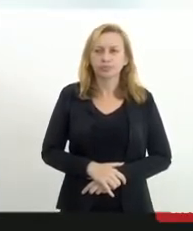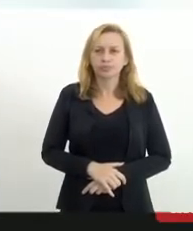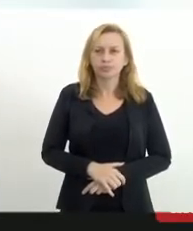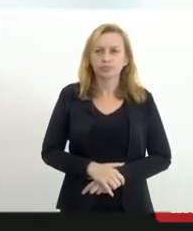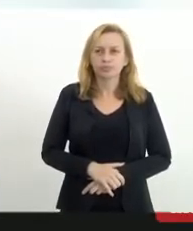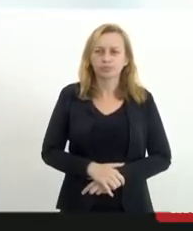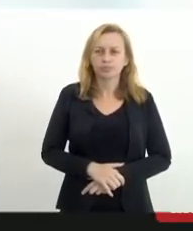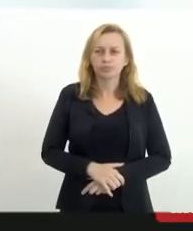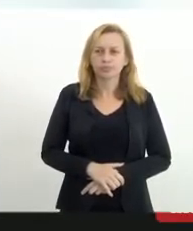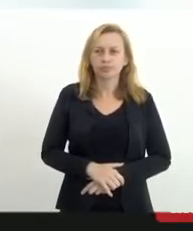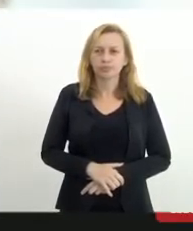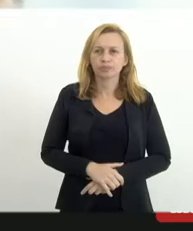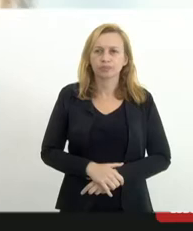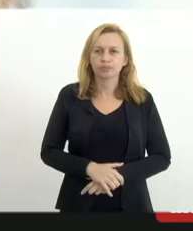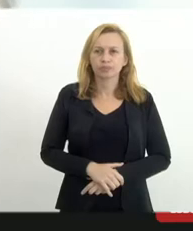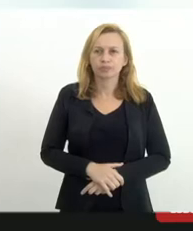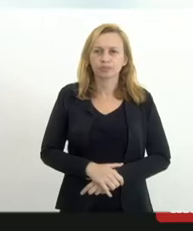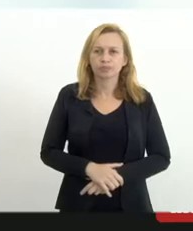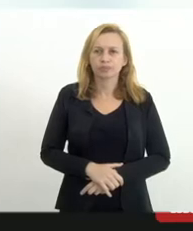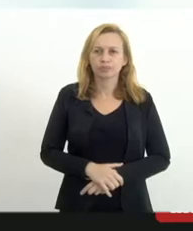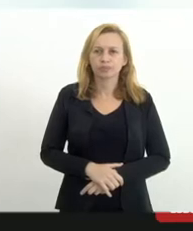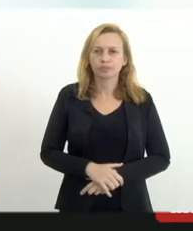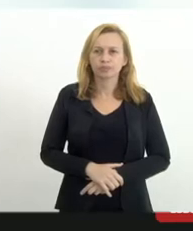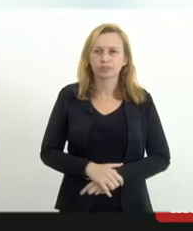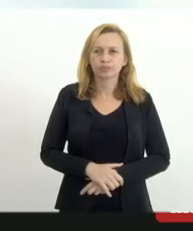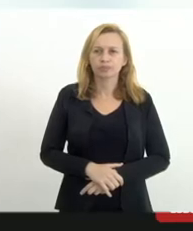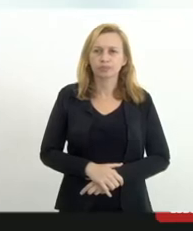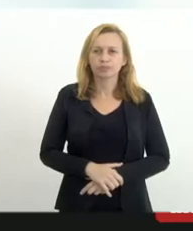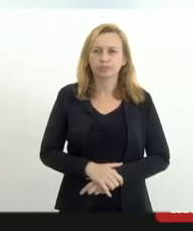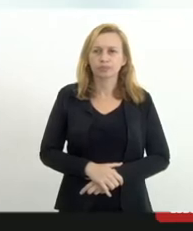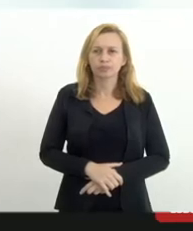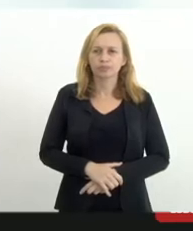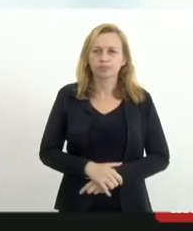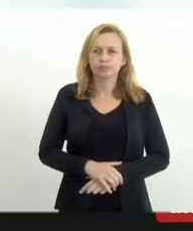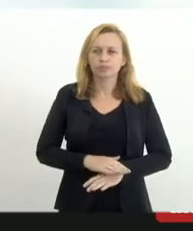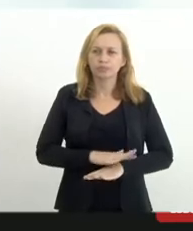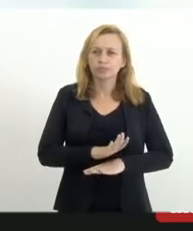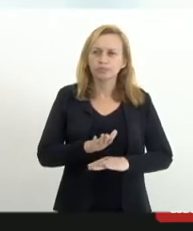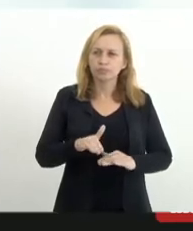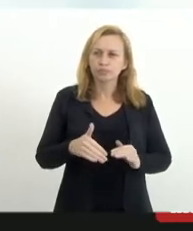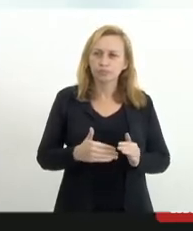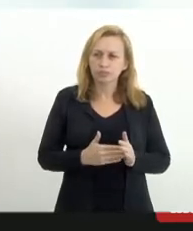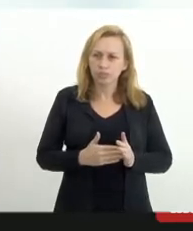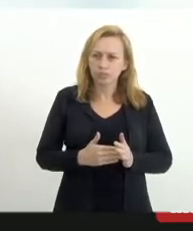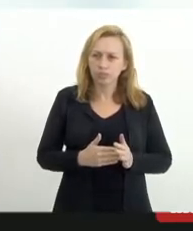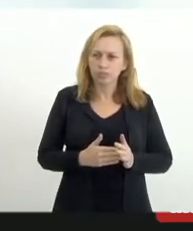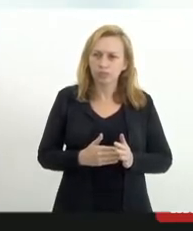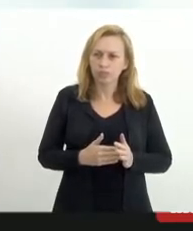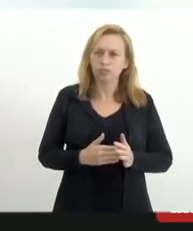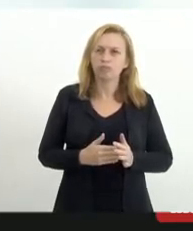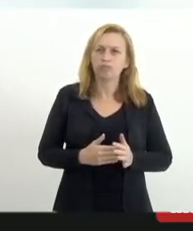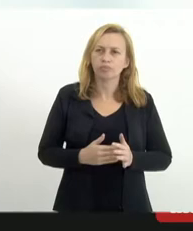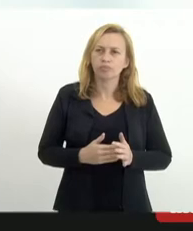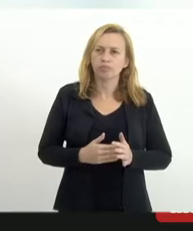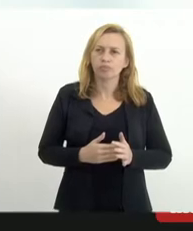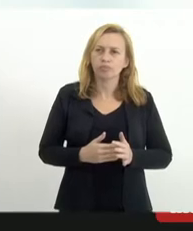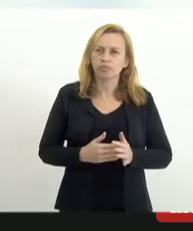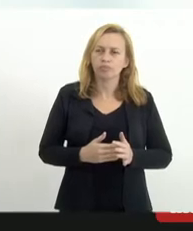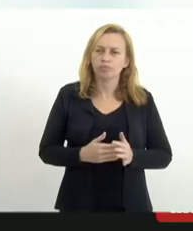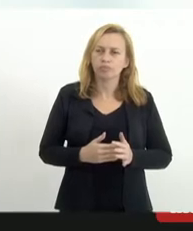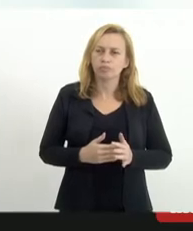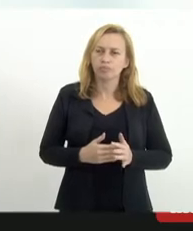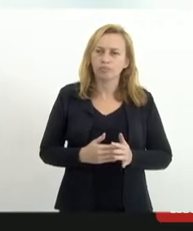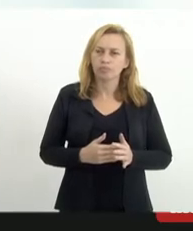aqueles que se apropriam indevidamente de valores vão